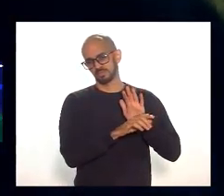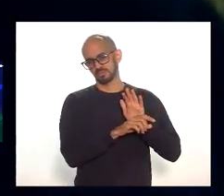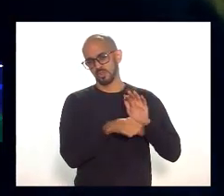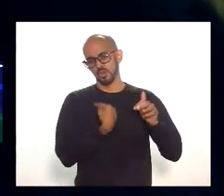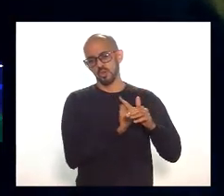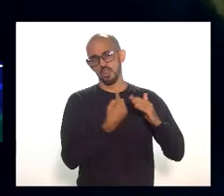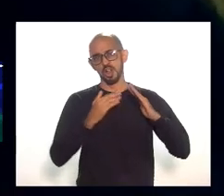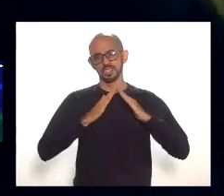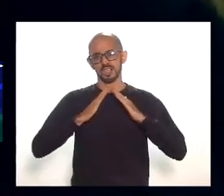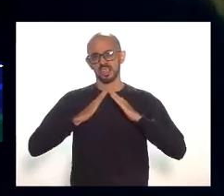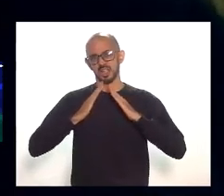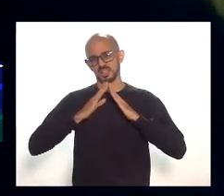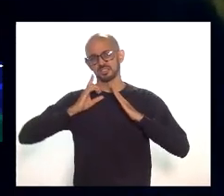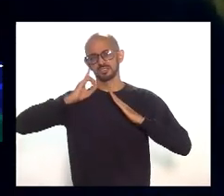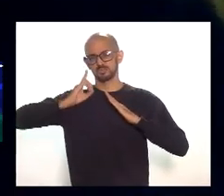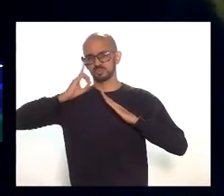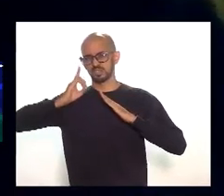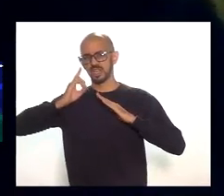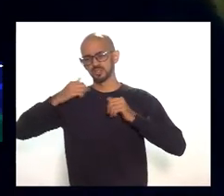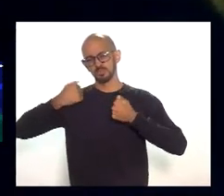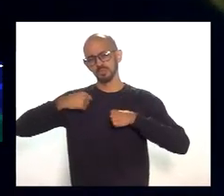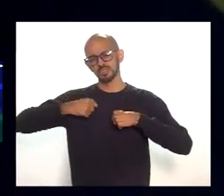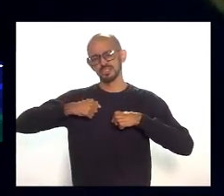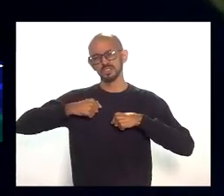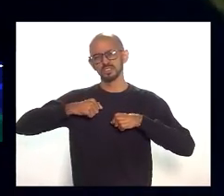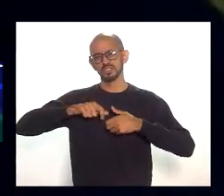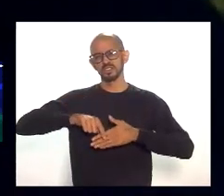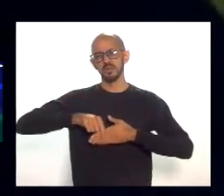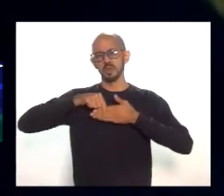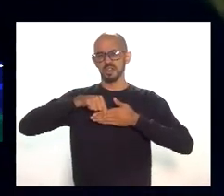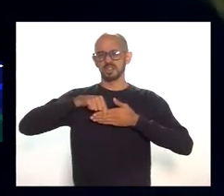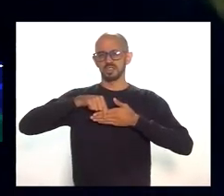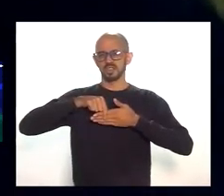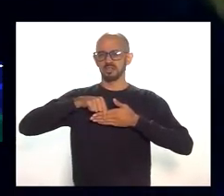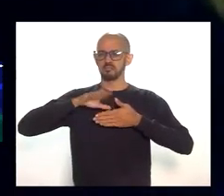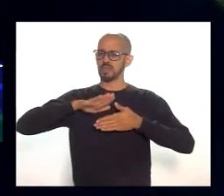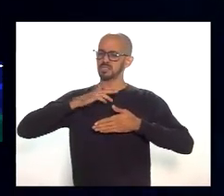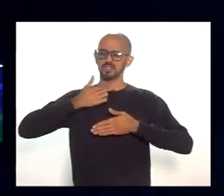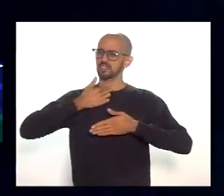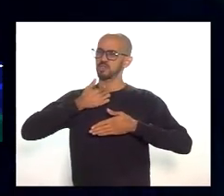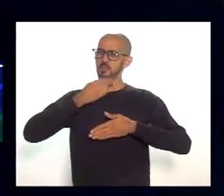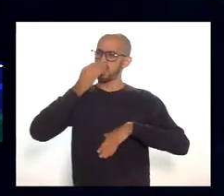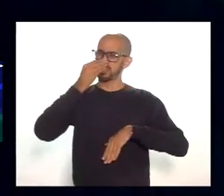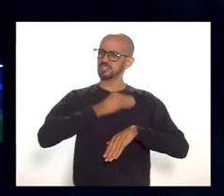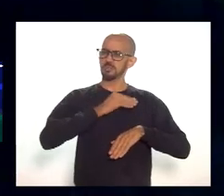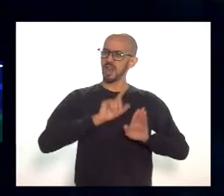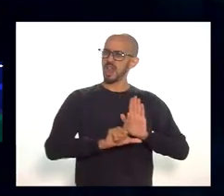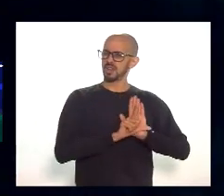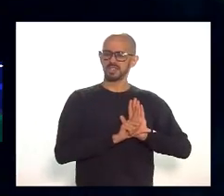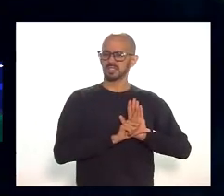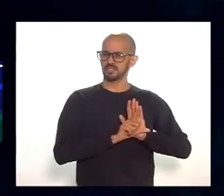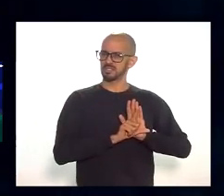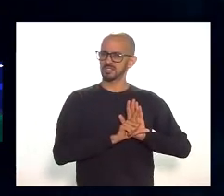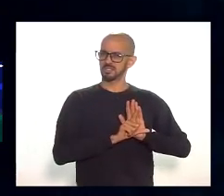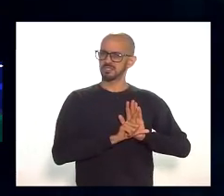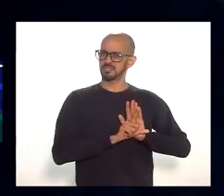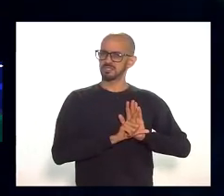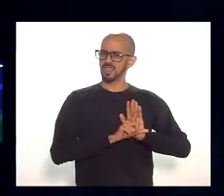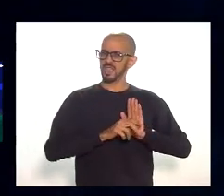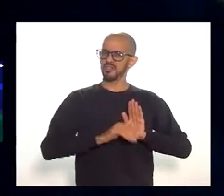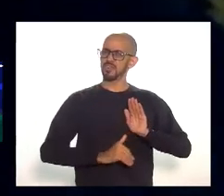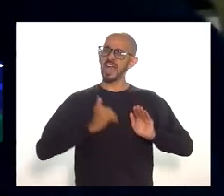ele precisa exercer, sim, o seu protagonismo, mas ele não pode negar a lei. Ele não pode negar e se